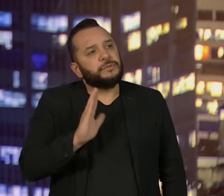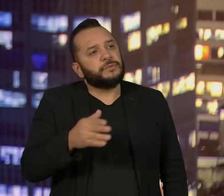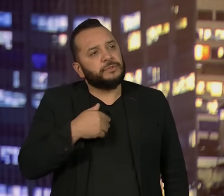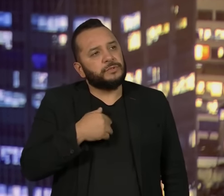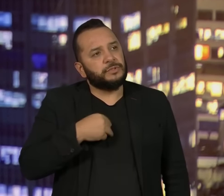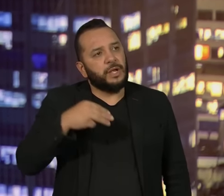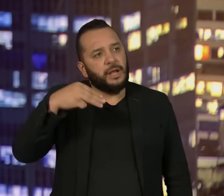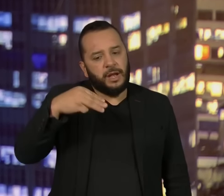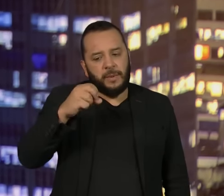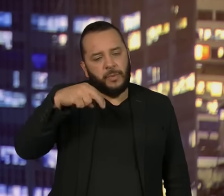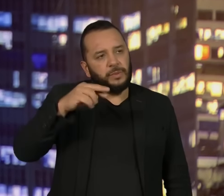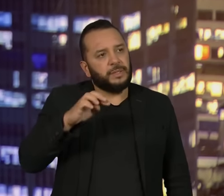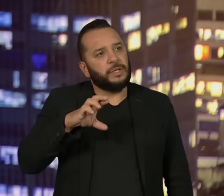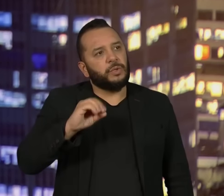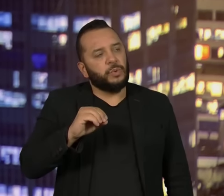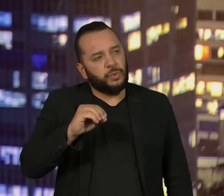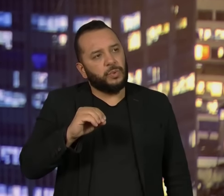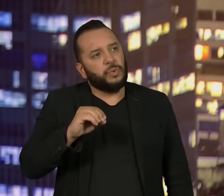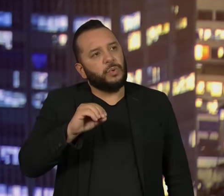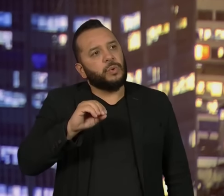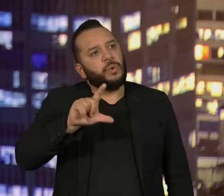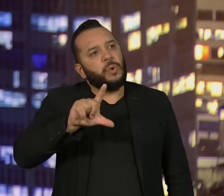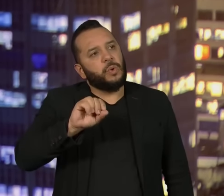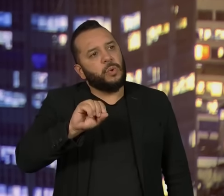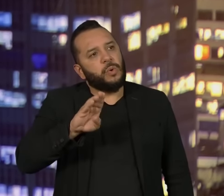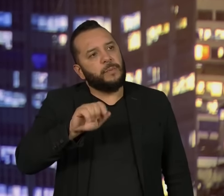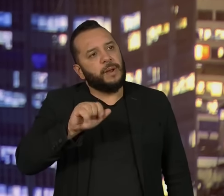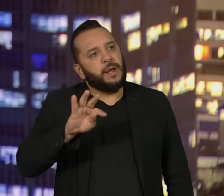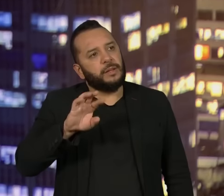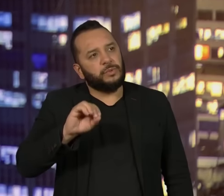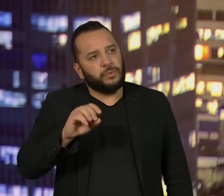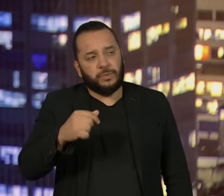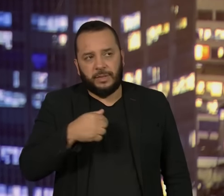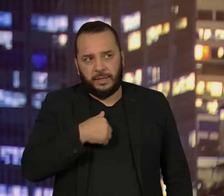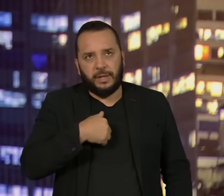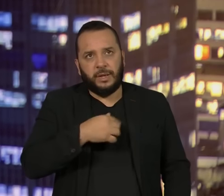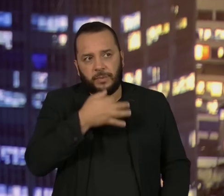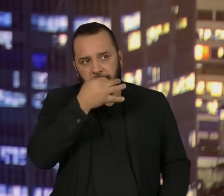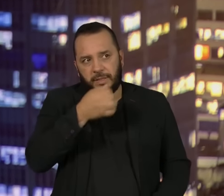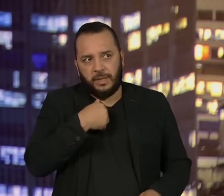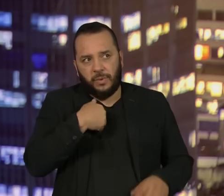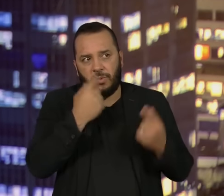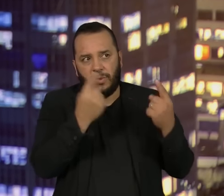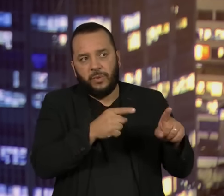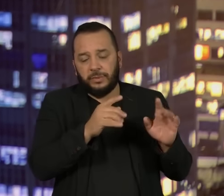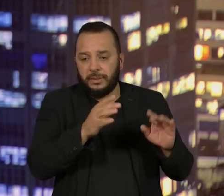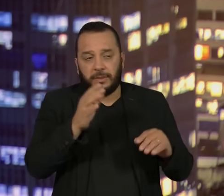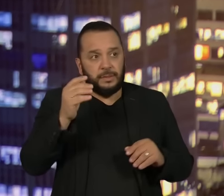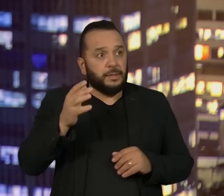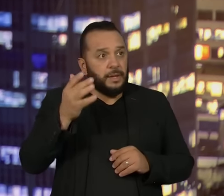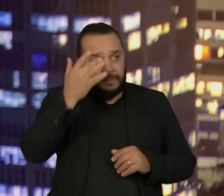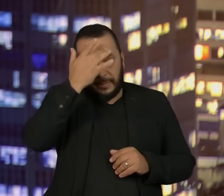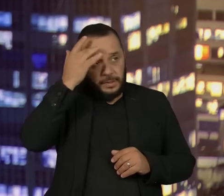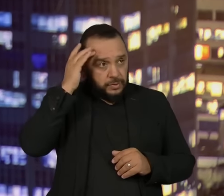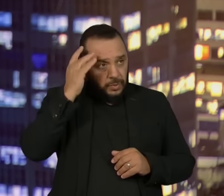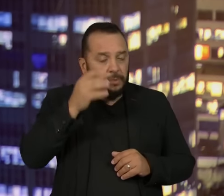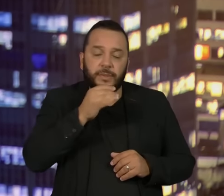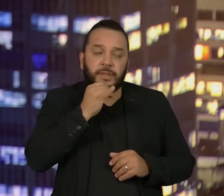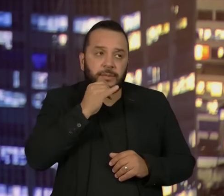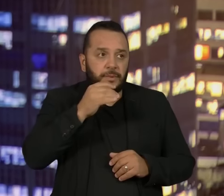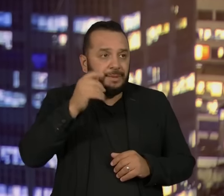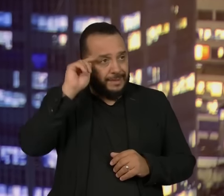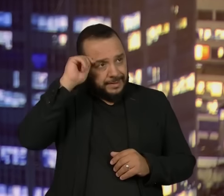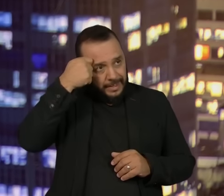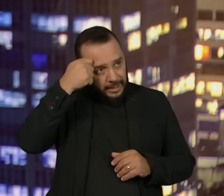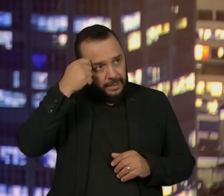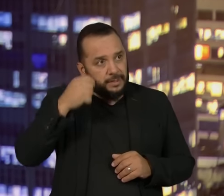Lísias, eu confesso que eu tinha sentimentos contraditórios quando eu ouvi uma mãe de uma criança negra falando: eu não queria que meu filho lesse